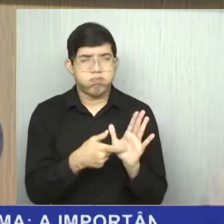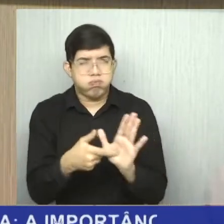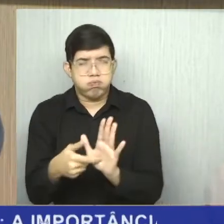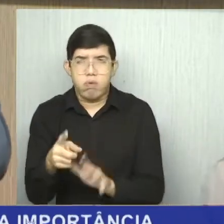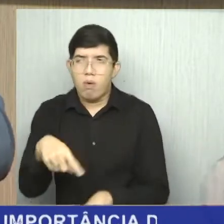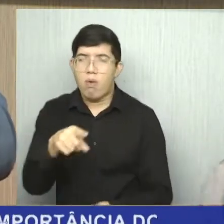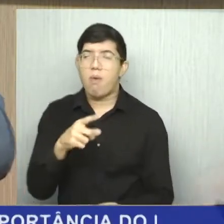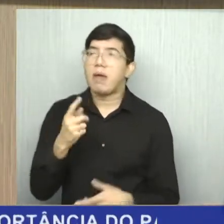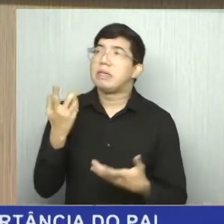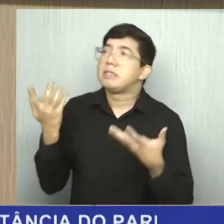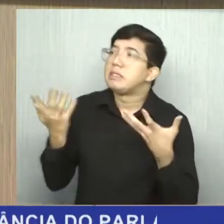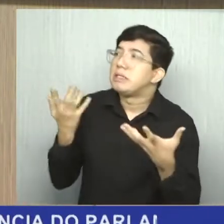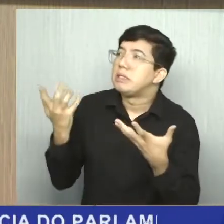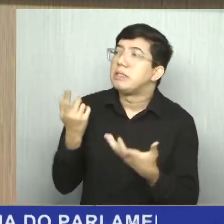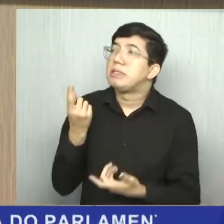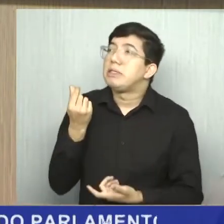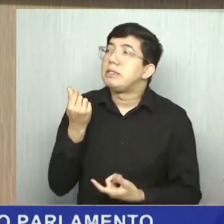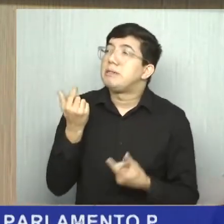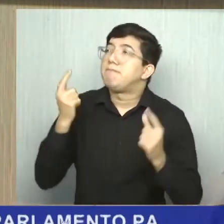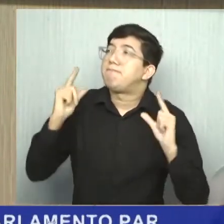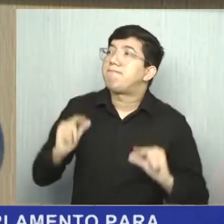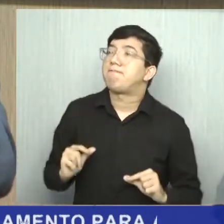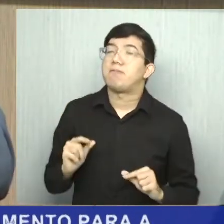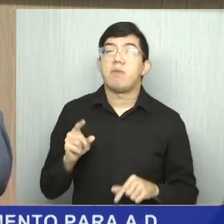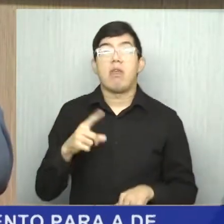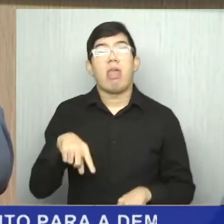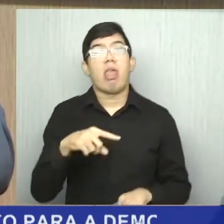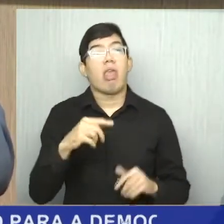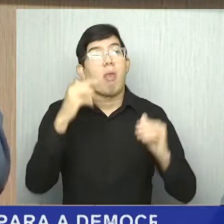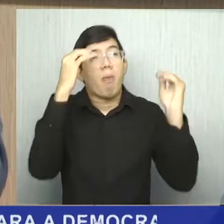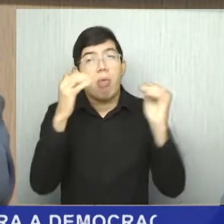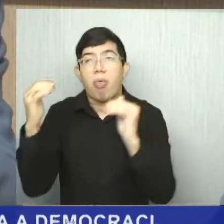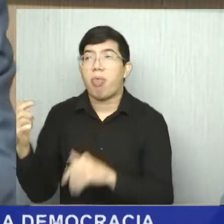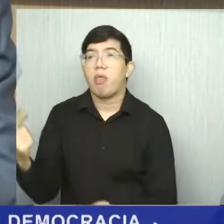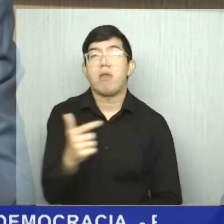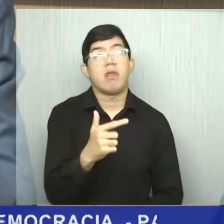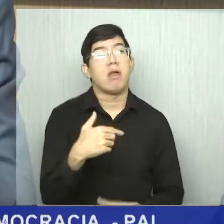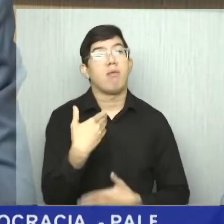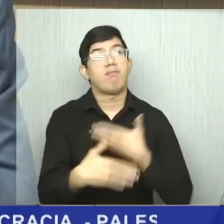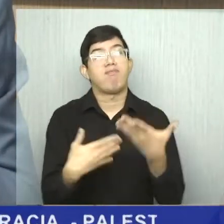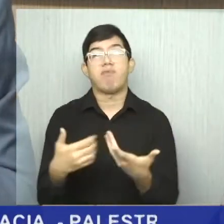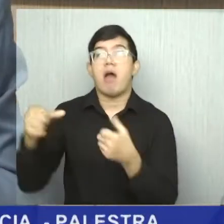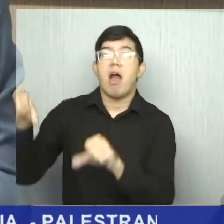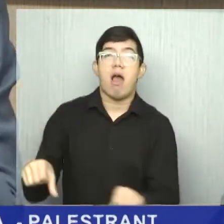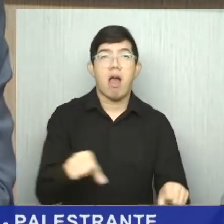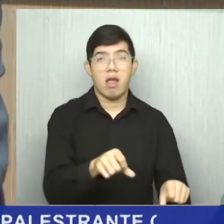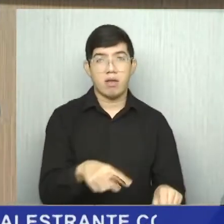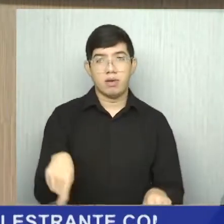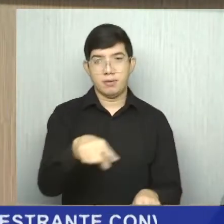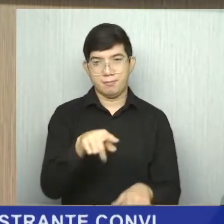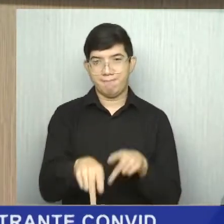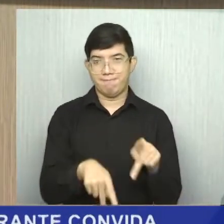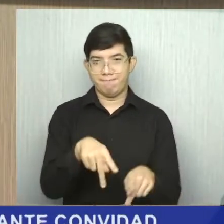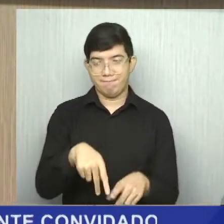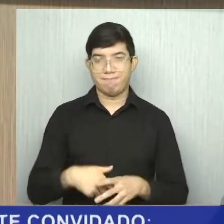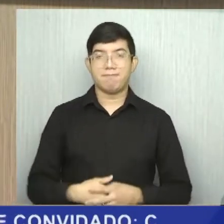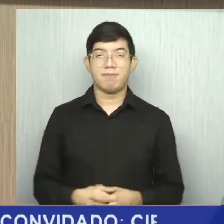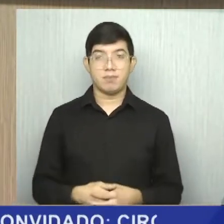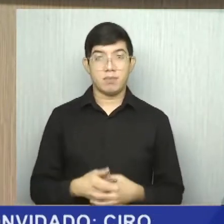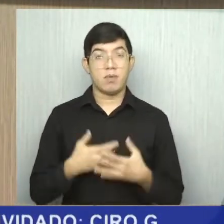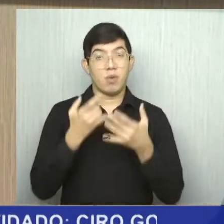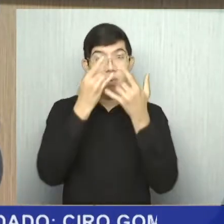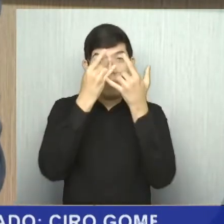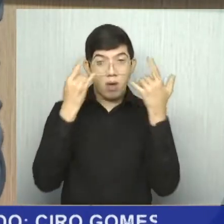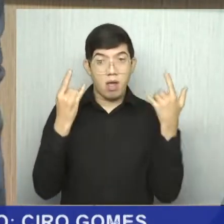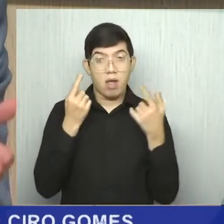produz injustiça, inequidade e crise. Portanto, o capitalismo tem que ser regulado.